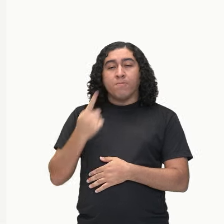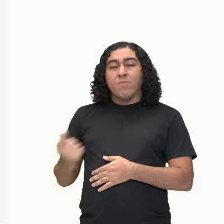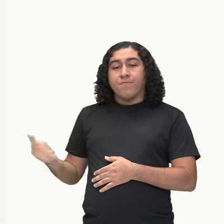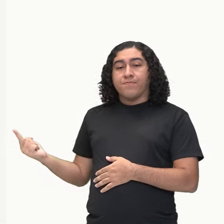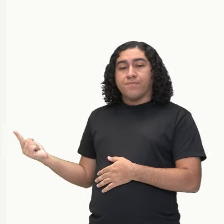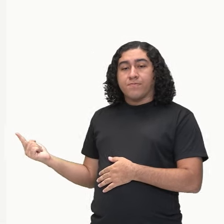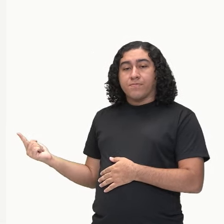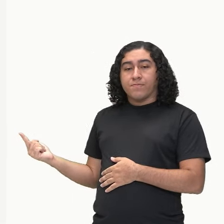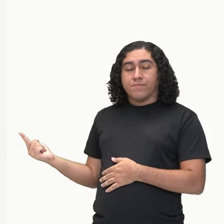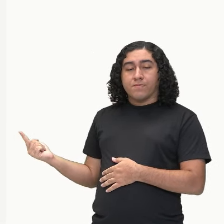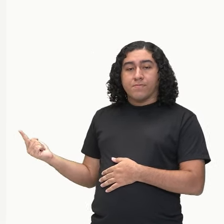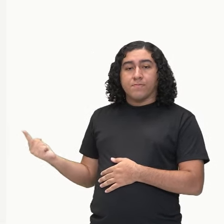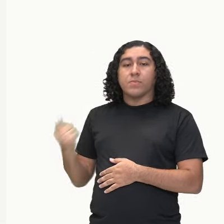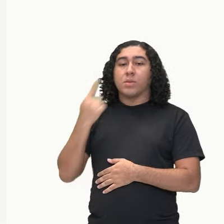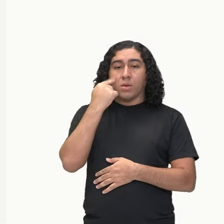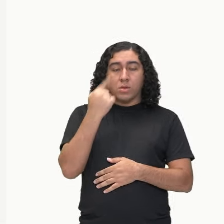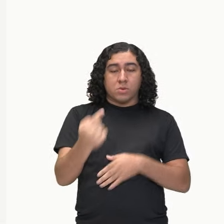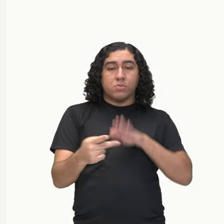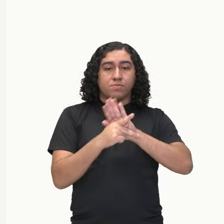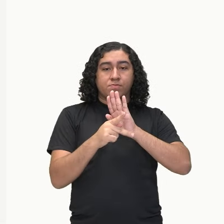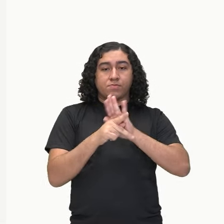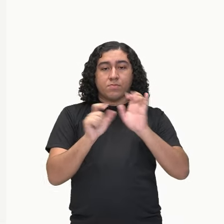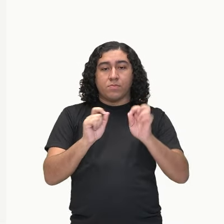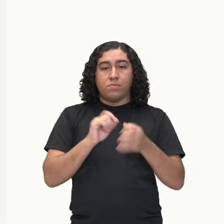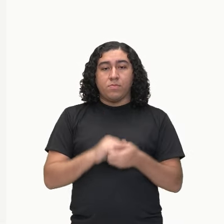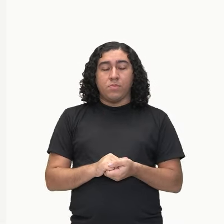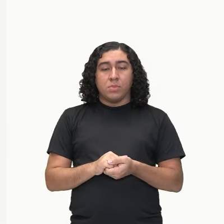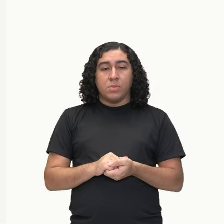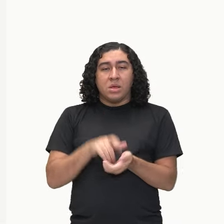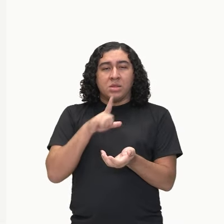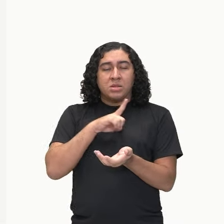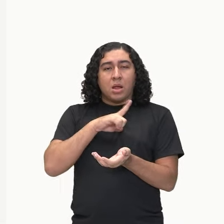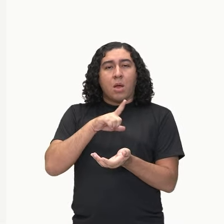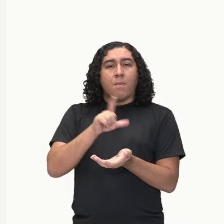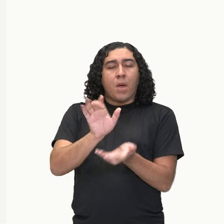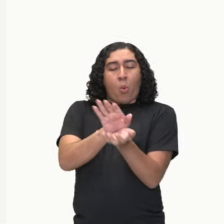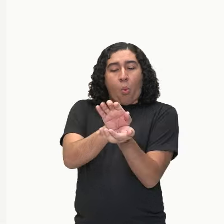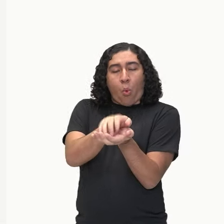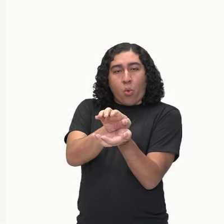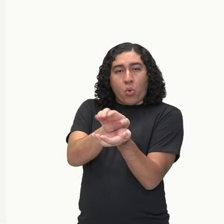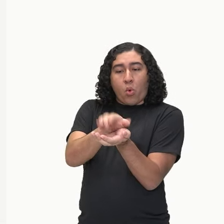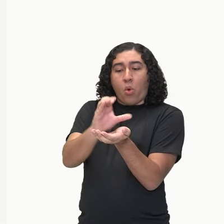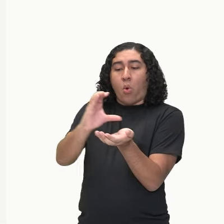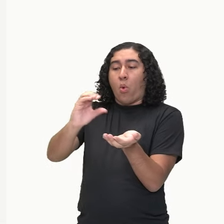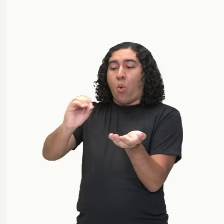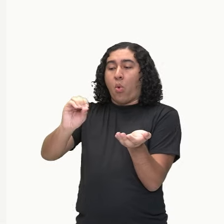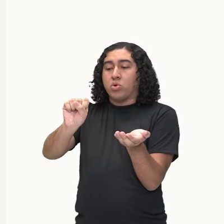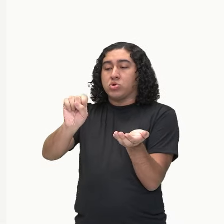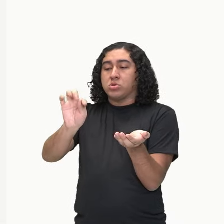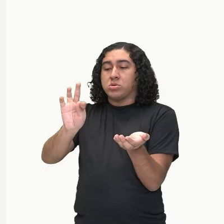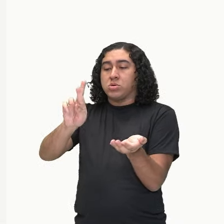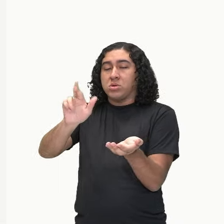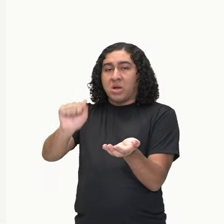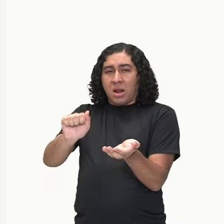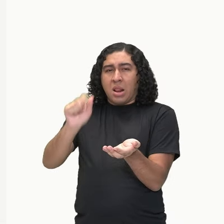representação didática bem interessante de uma ostra, e vale frisar que isso aqui